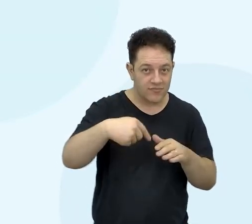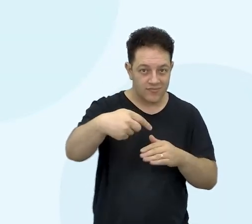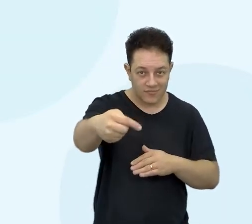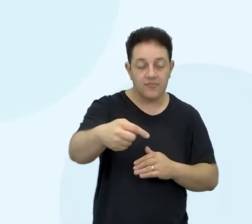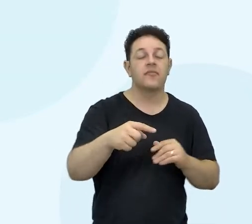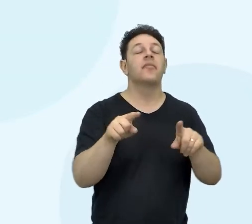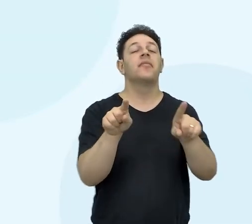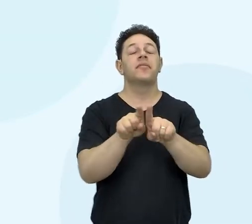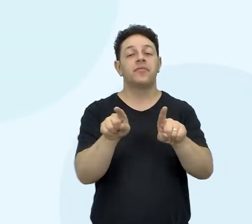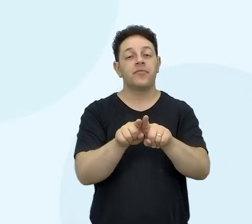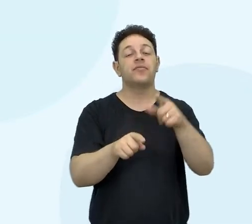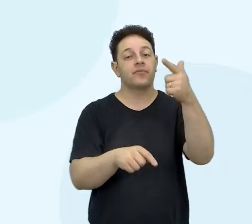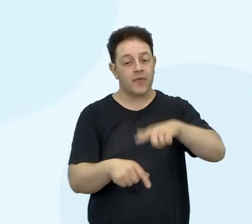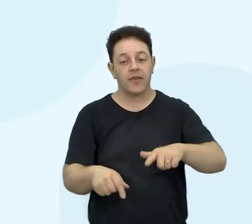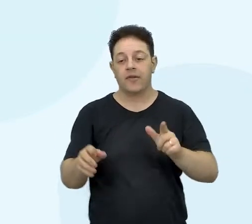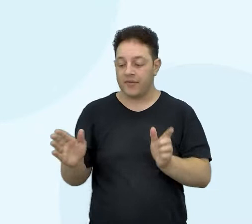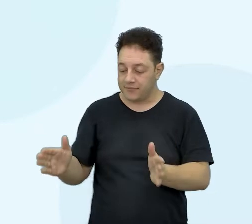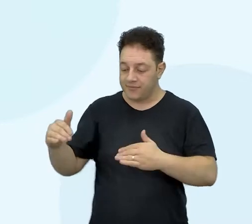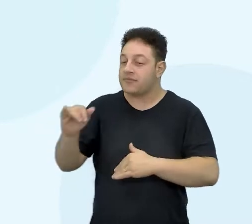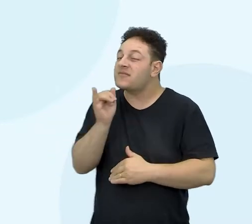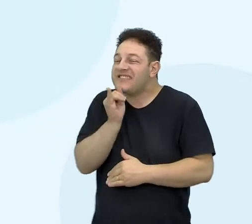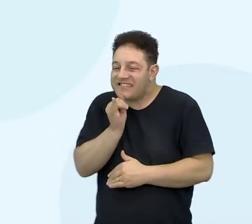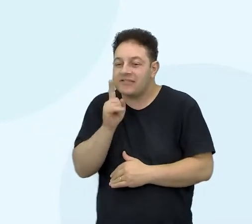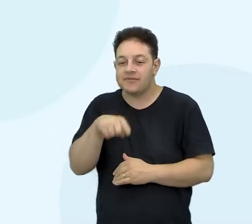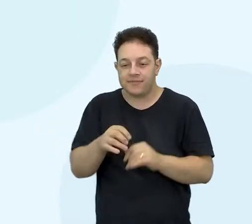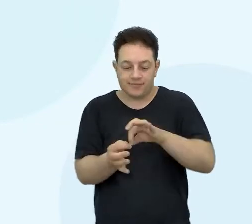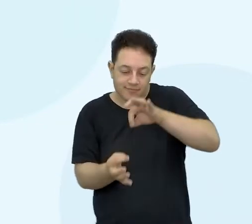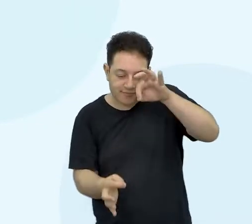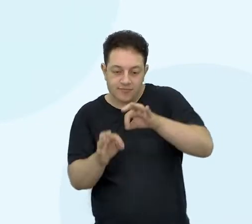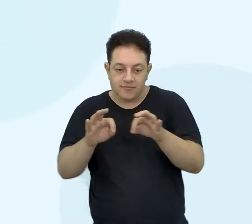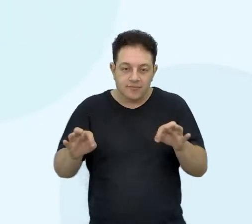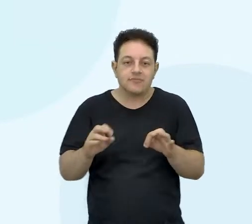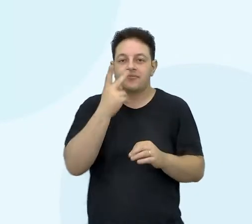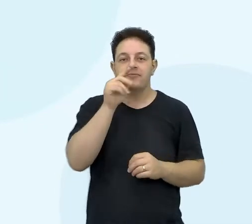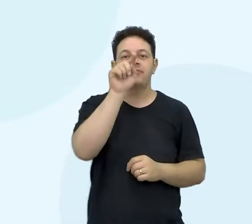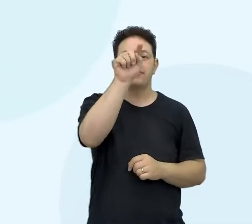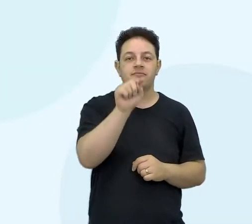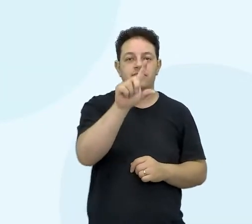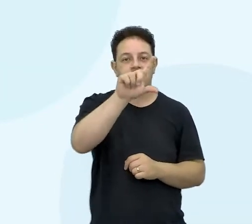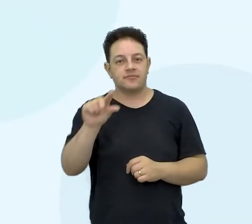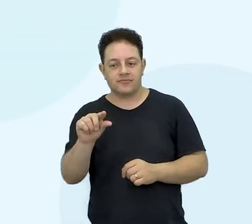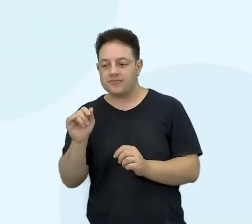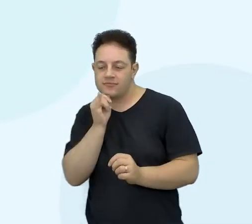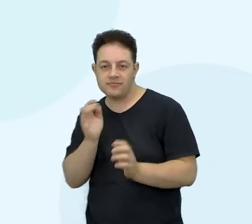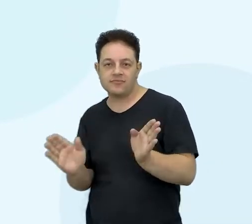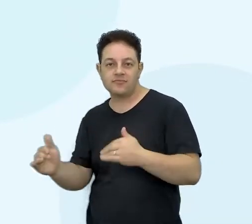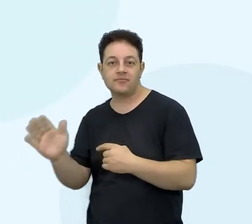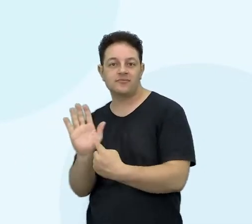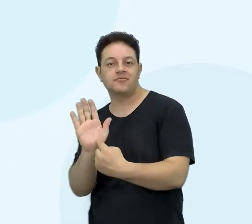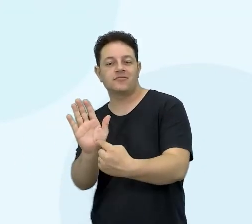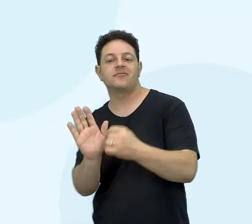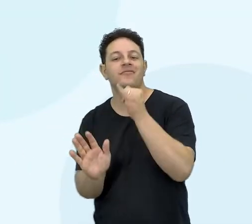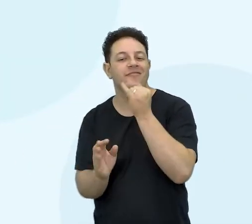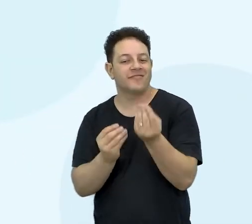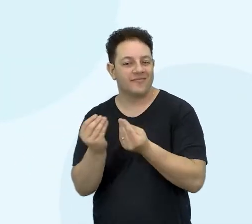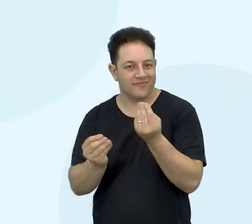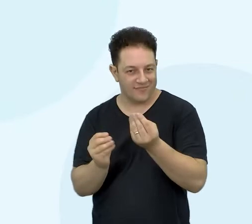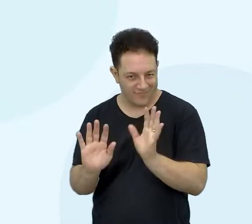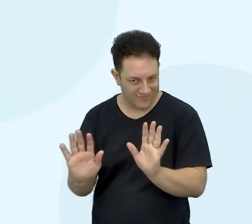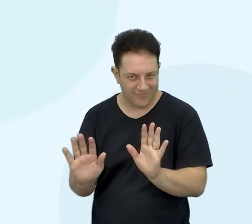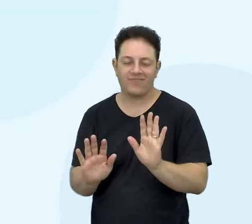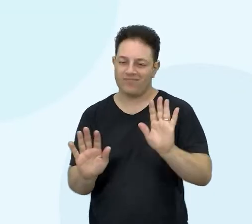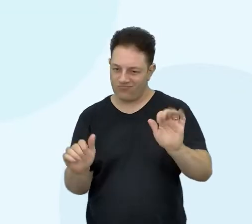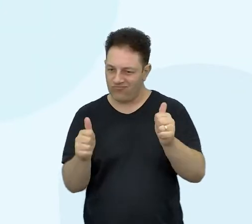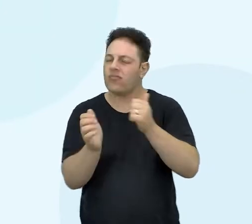e também apresentar um protótipo em escala, tá bom? Representado aí. Isso é só para começo